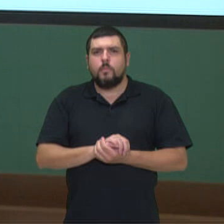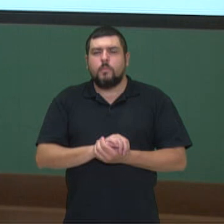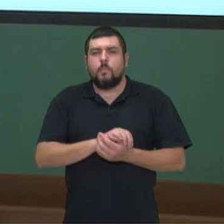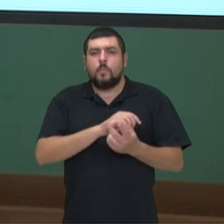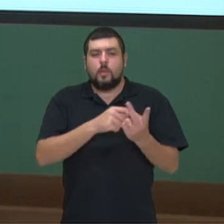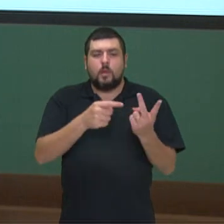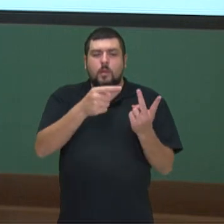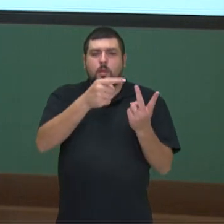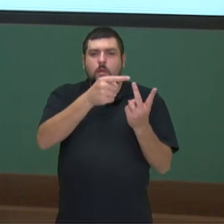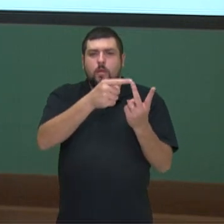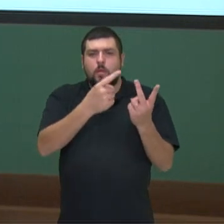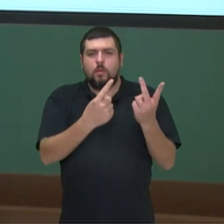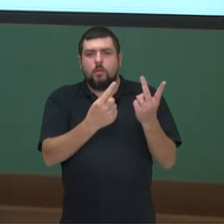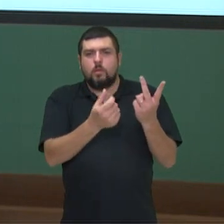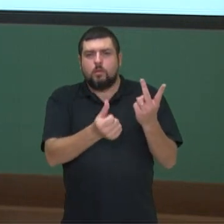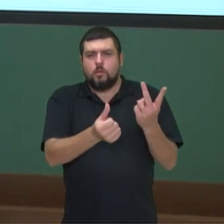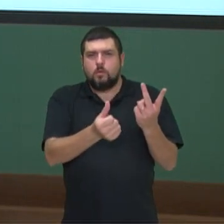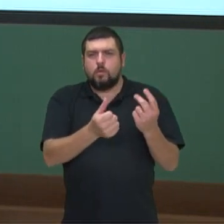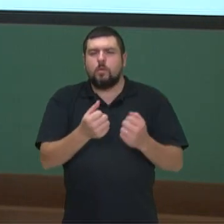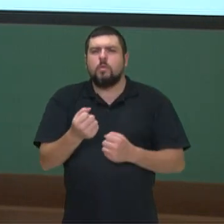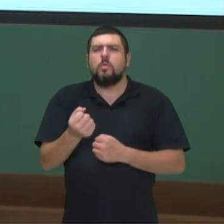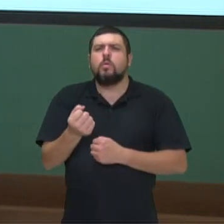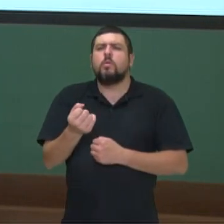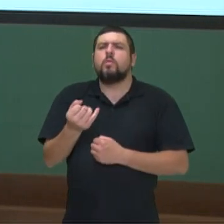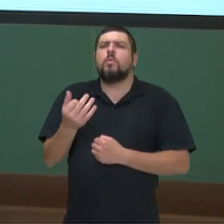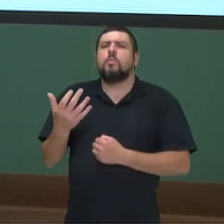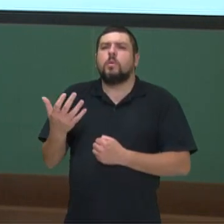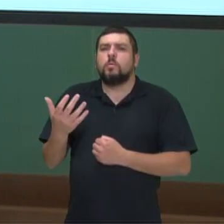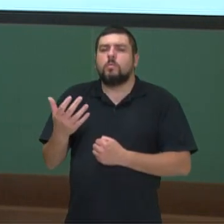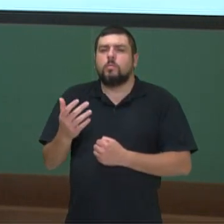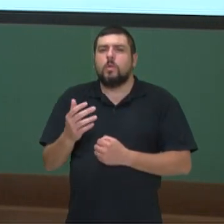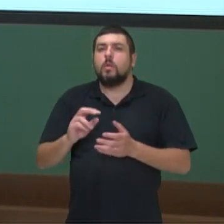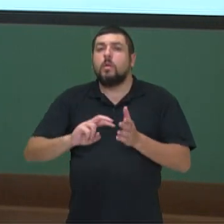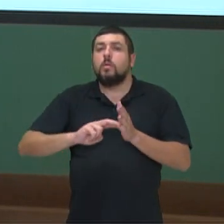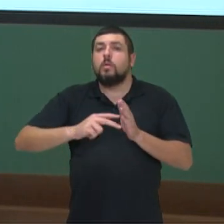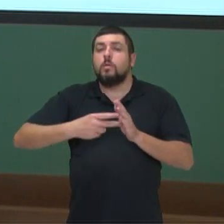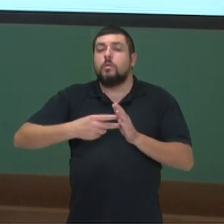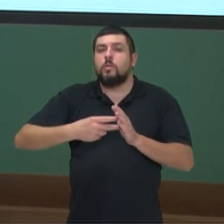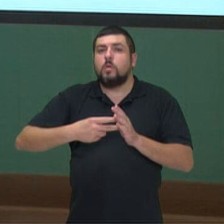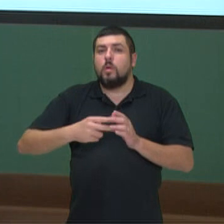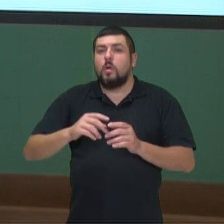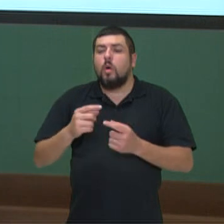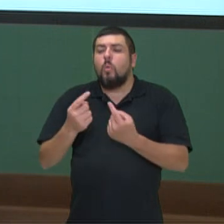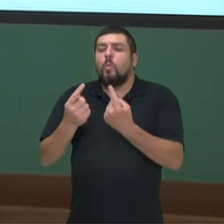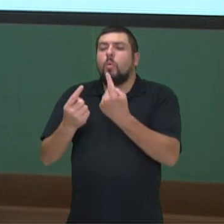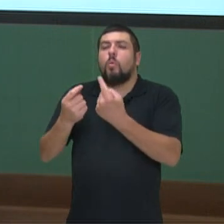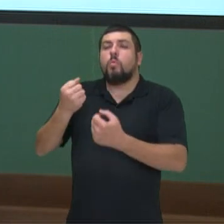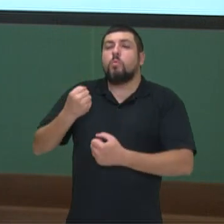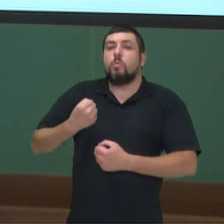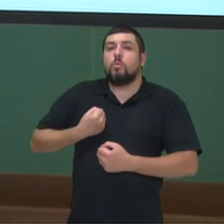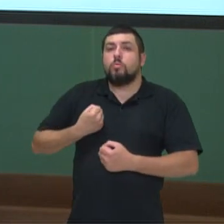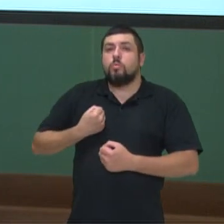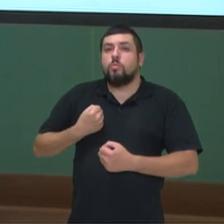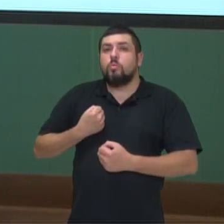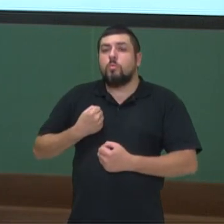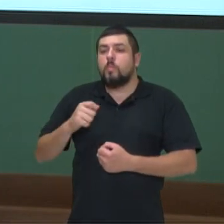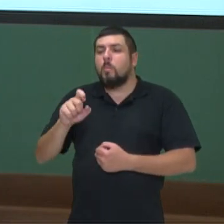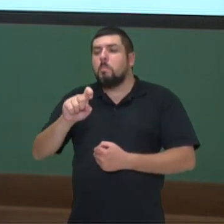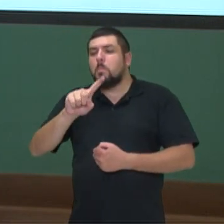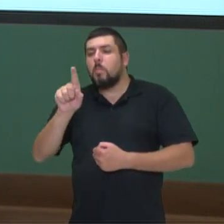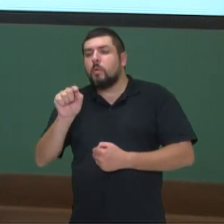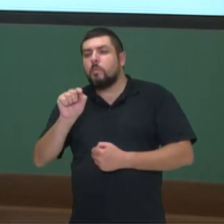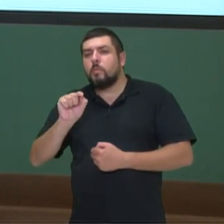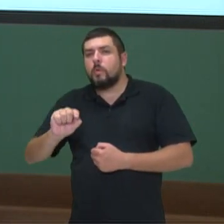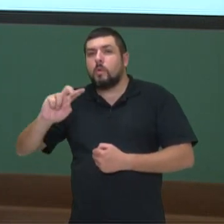de 16, eu estou perguntando qual é o número que elevado ao quadrado nos dá mais